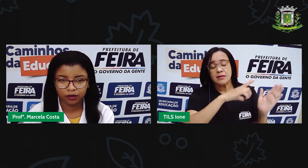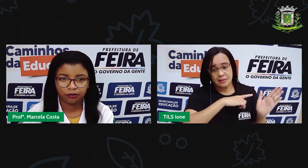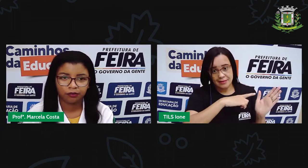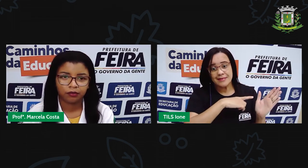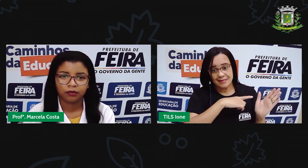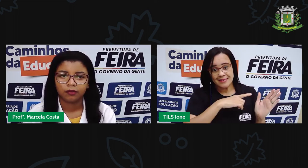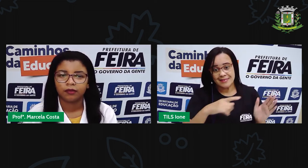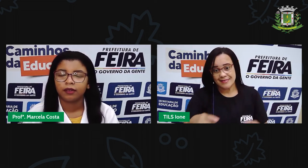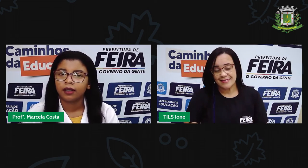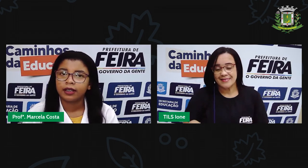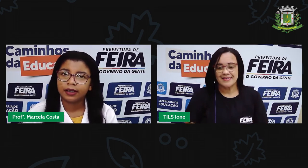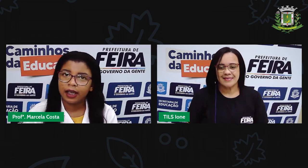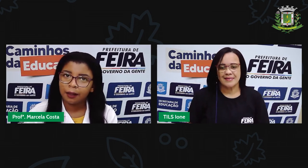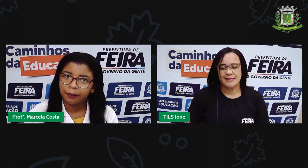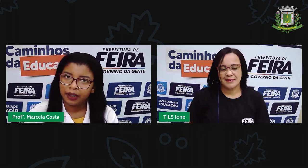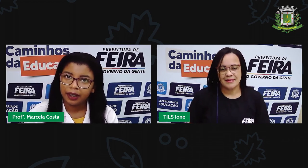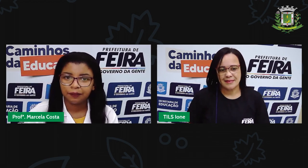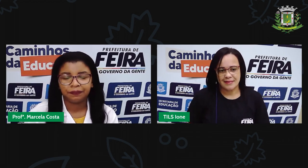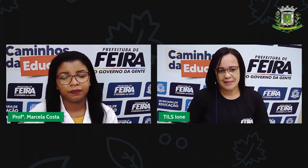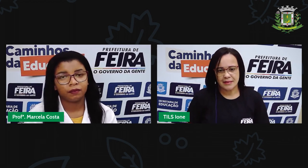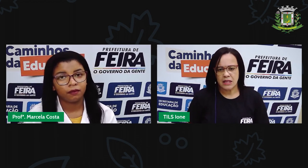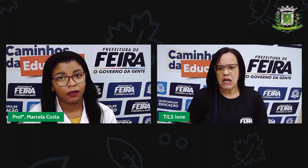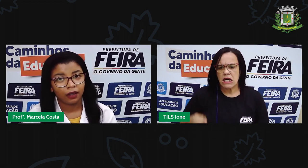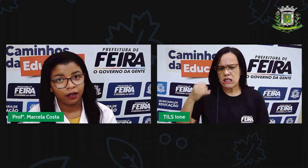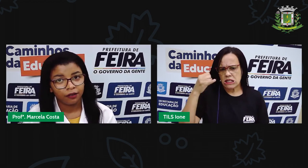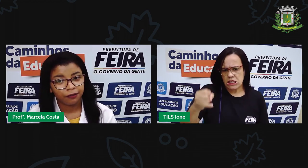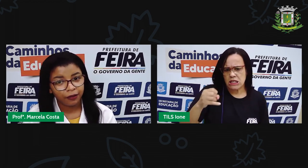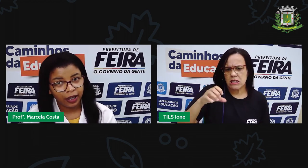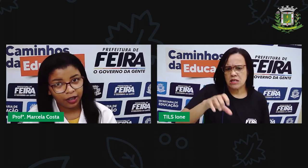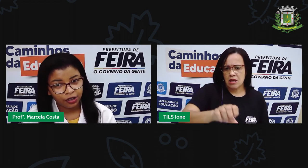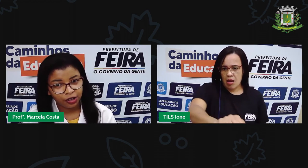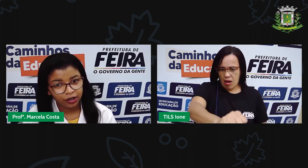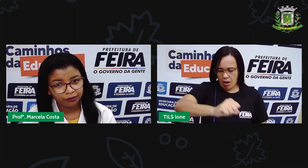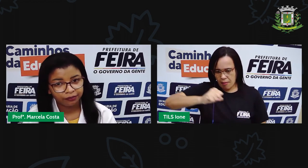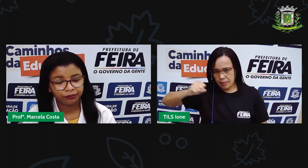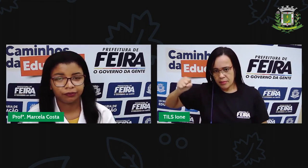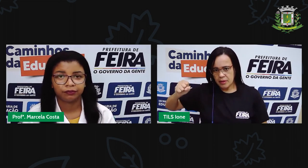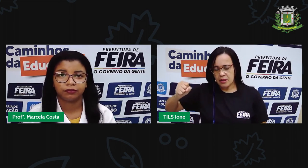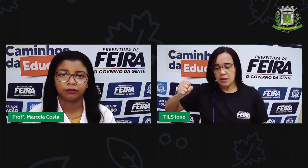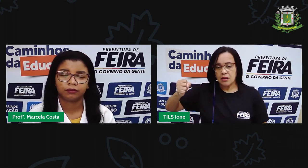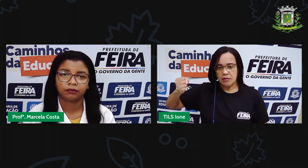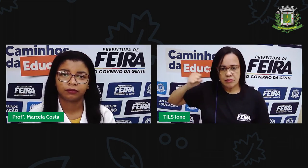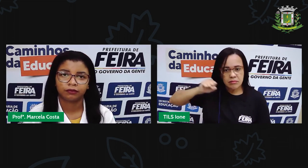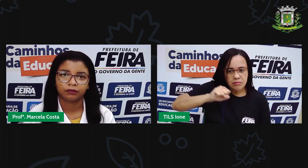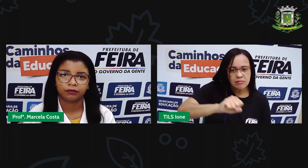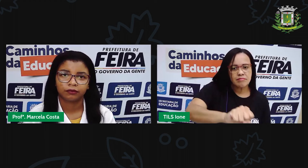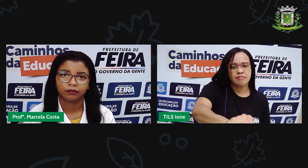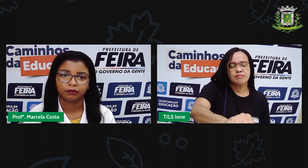ago1 o e abrir o peixe